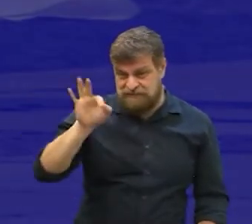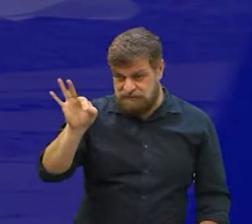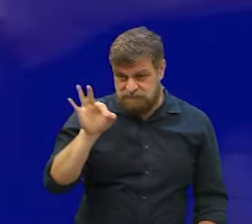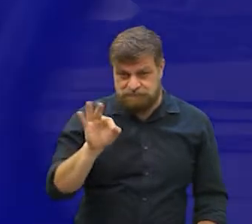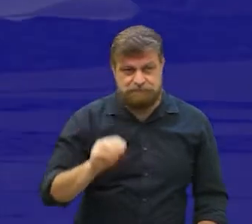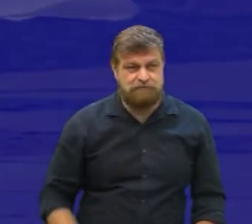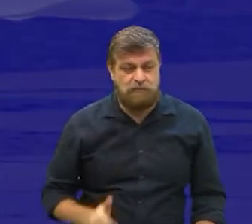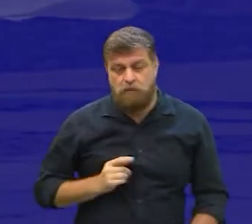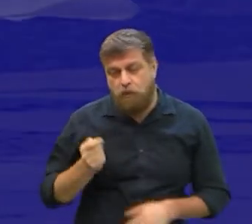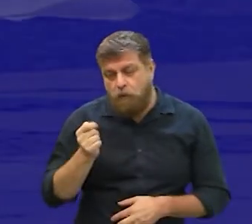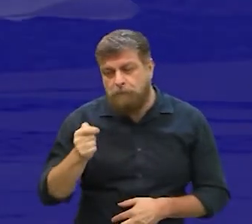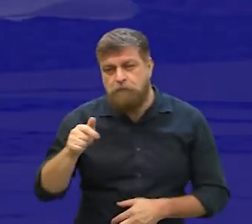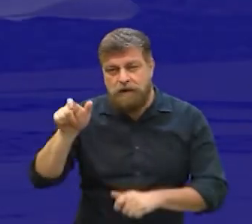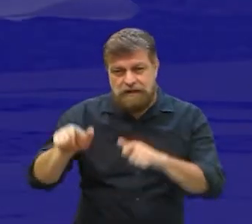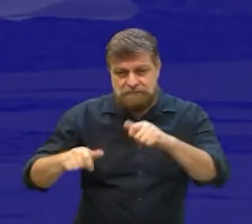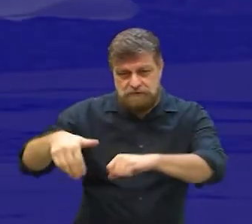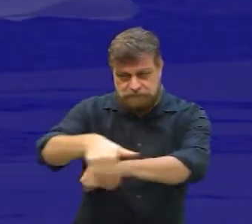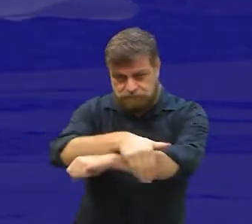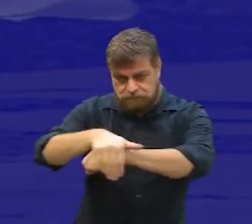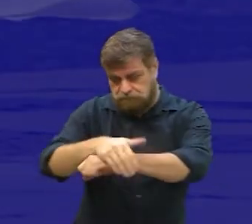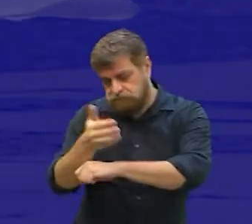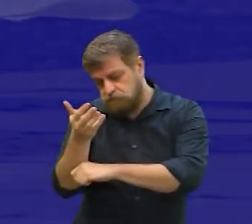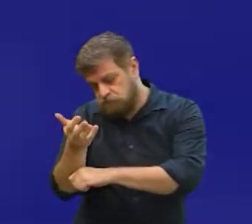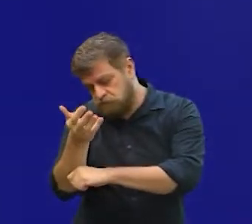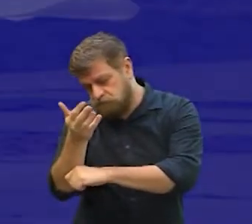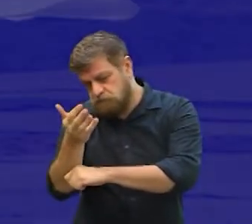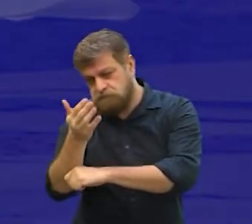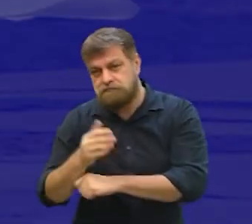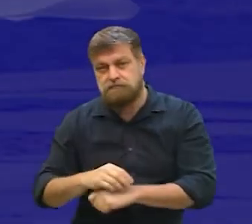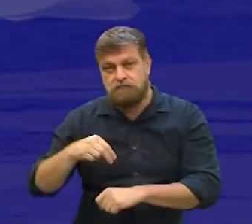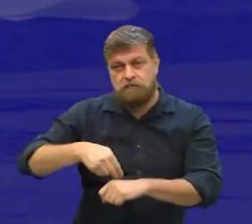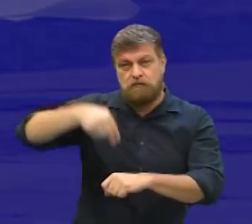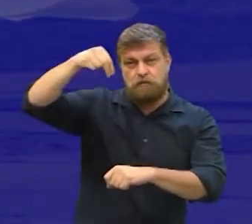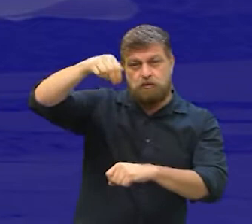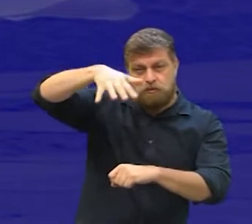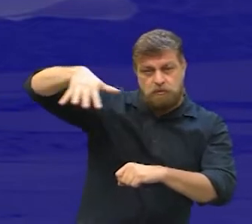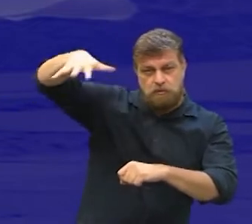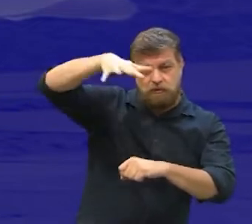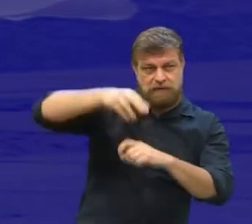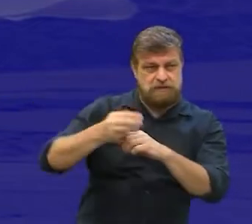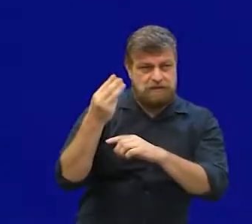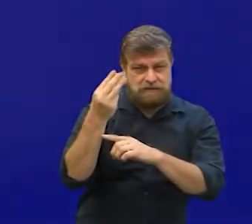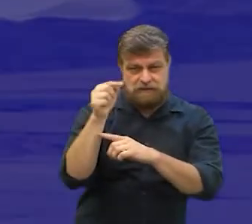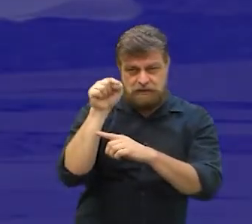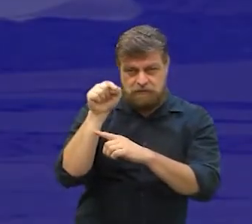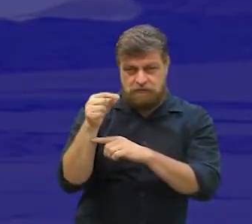22,97%. A região com menor número de pessoas em situação de rua foi a noroeste, com